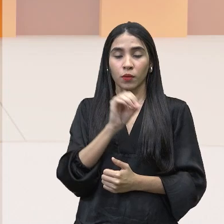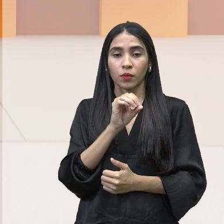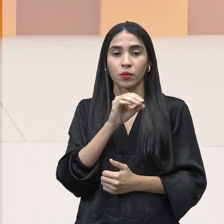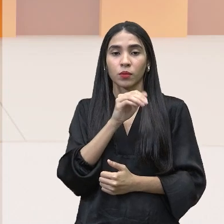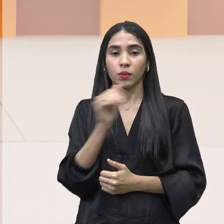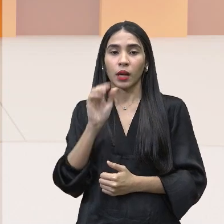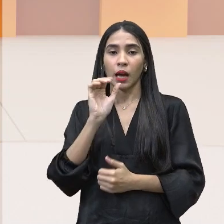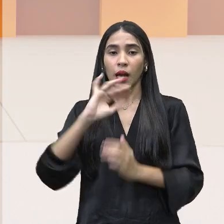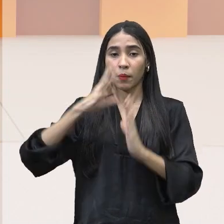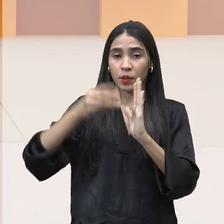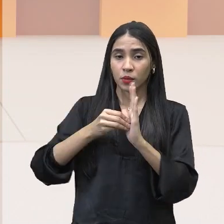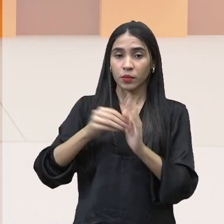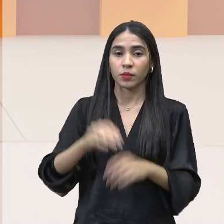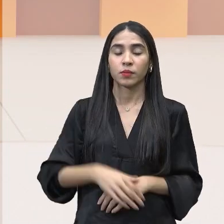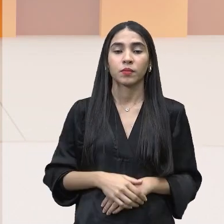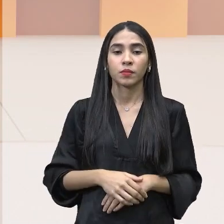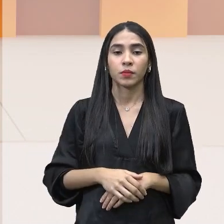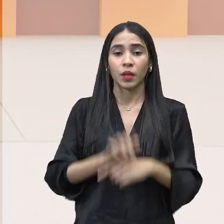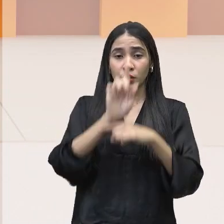o comitê